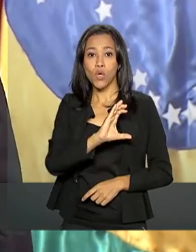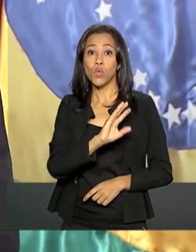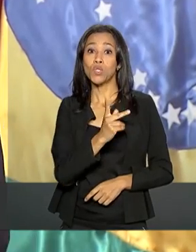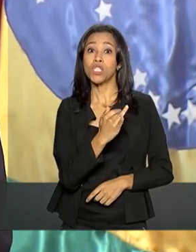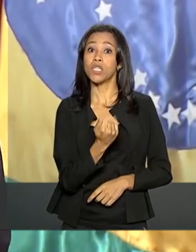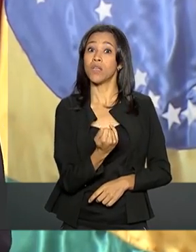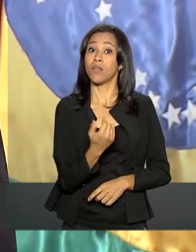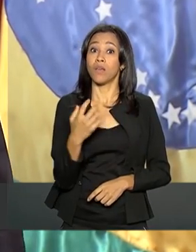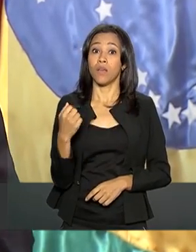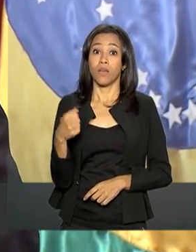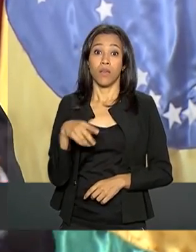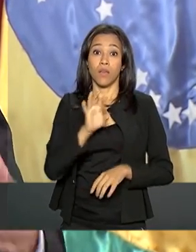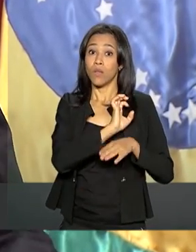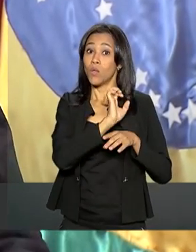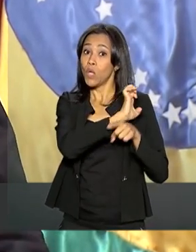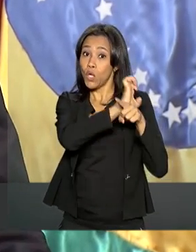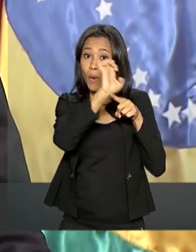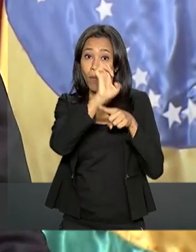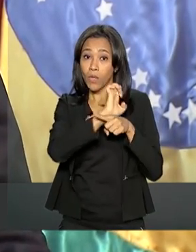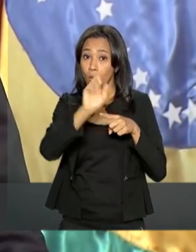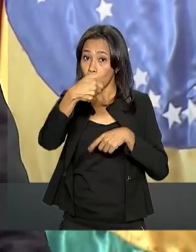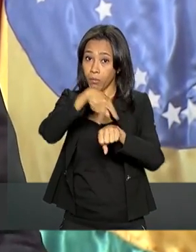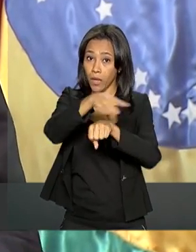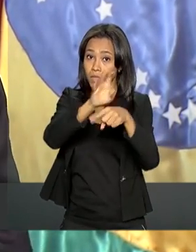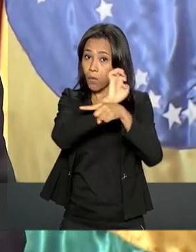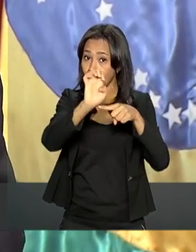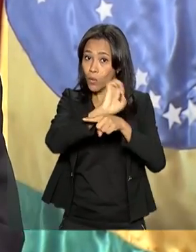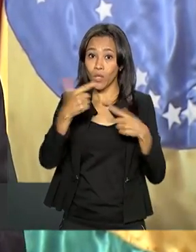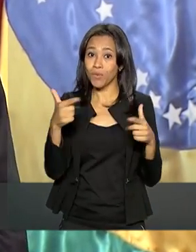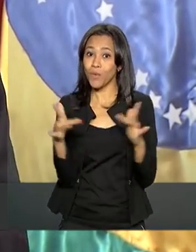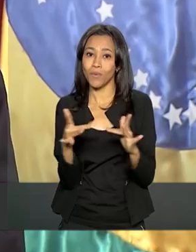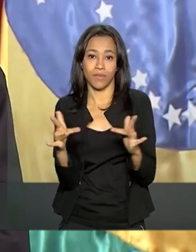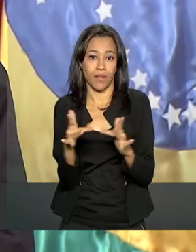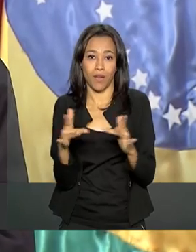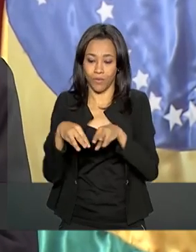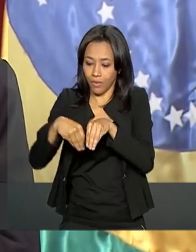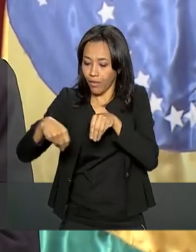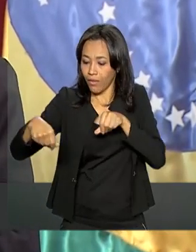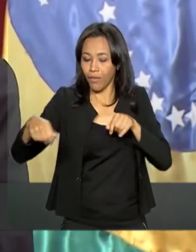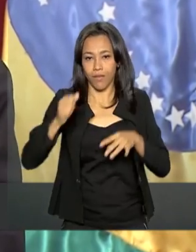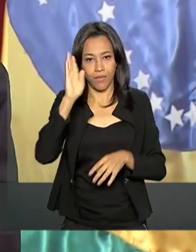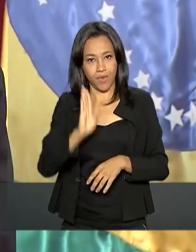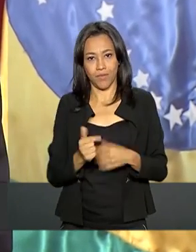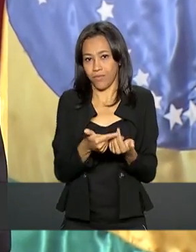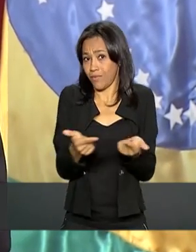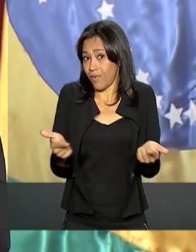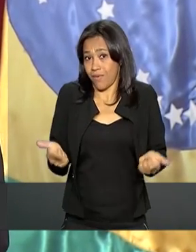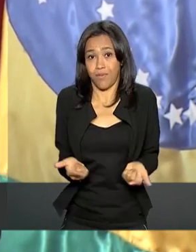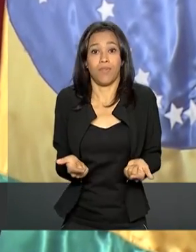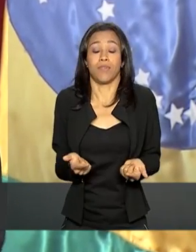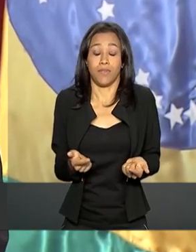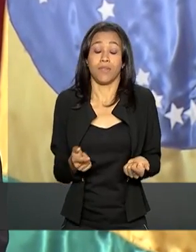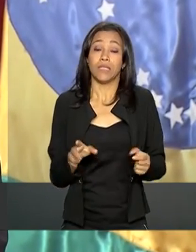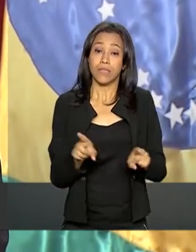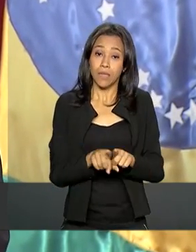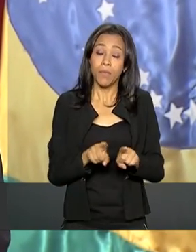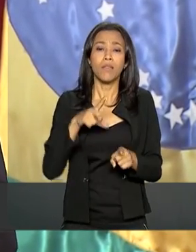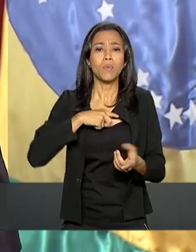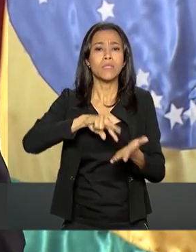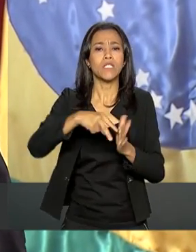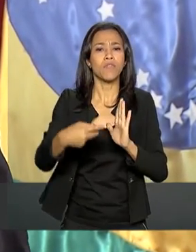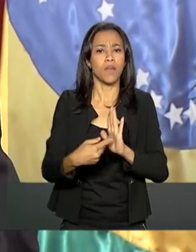do Sul que não temos fronteiras com o Brasil, porque o Brasil é um país continental. Mas não somente geográfico, mas também tem um